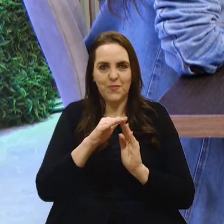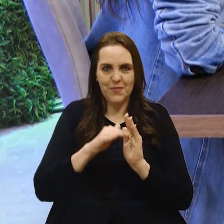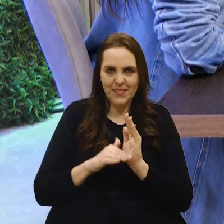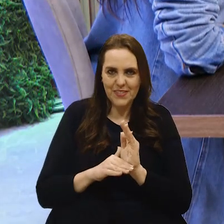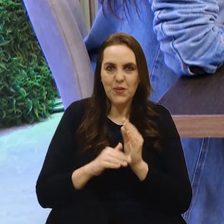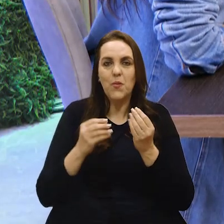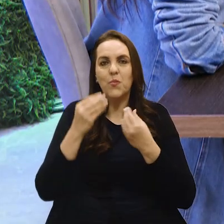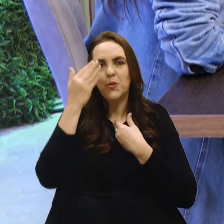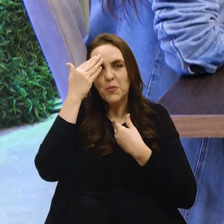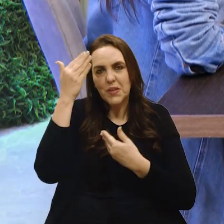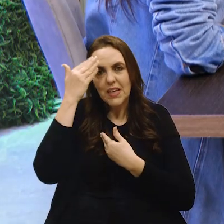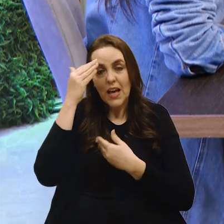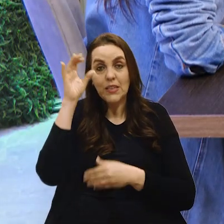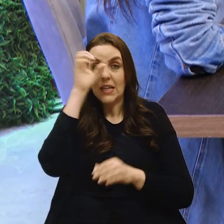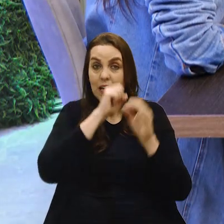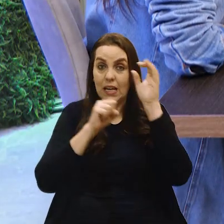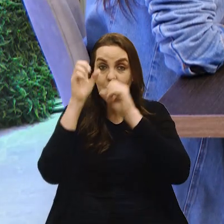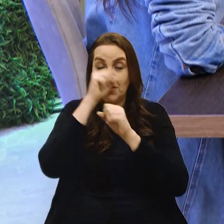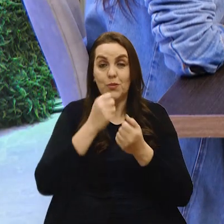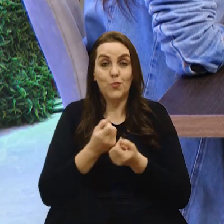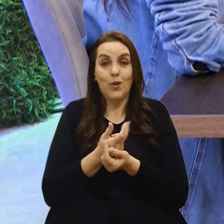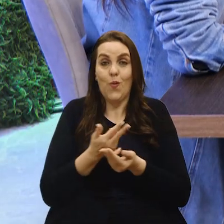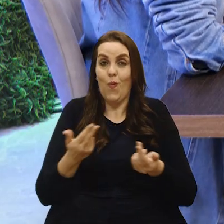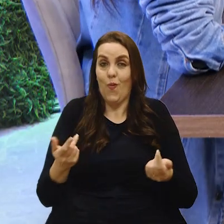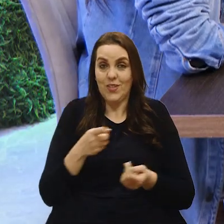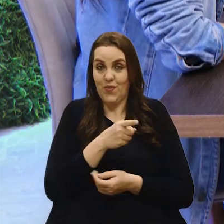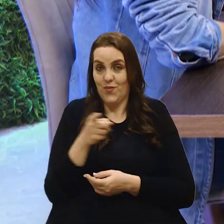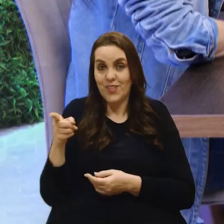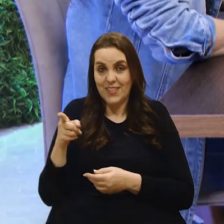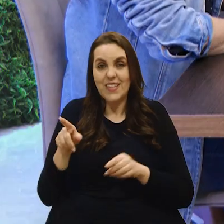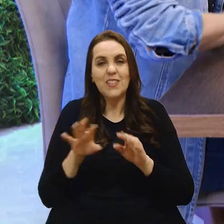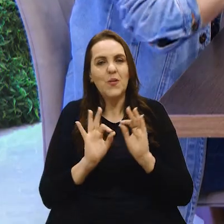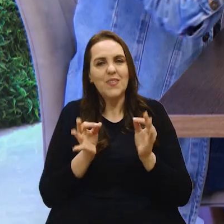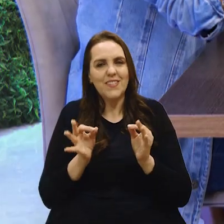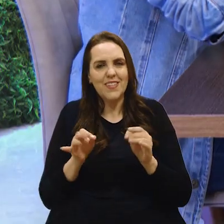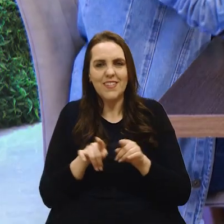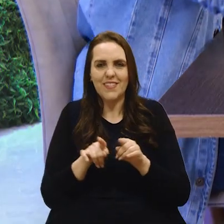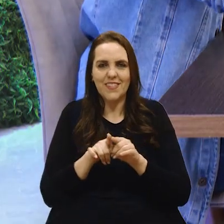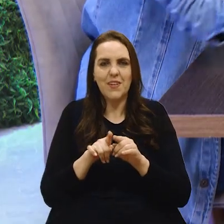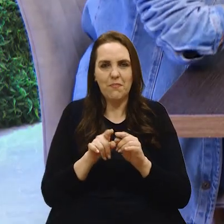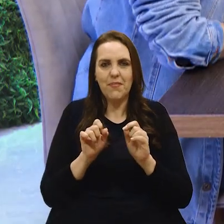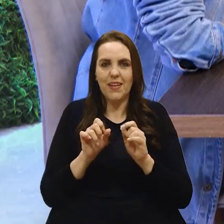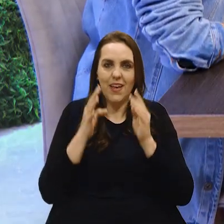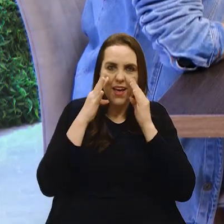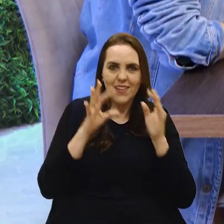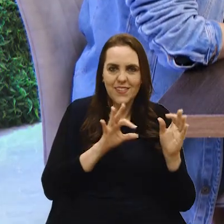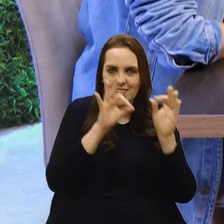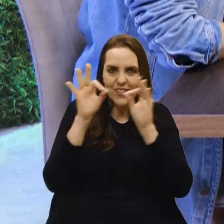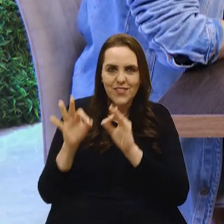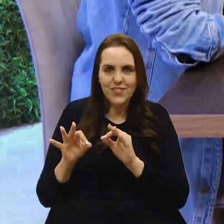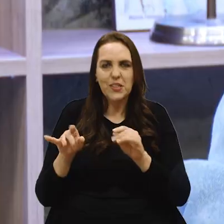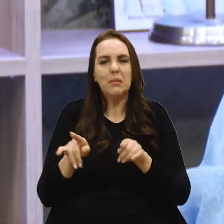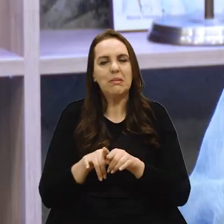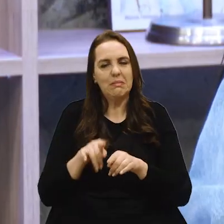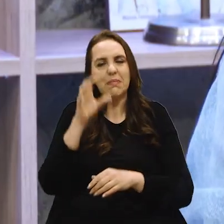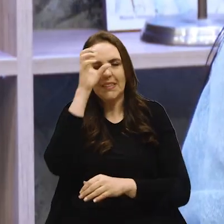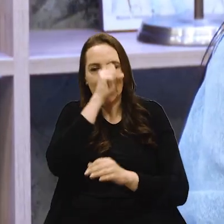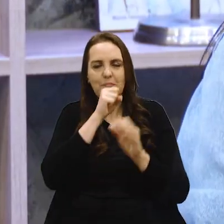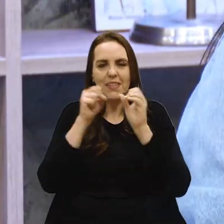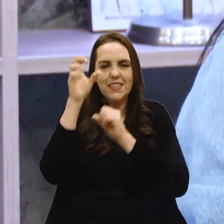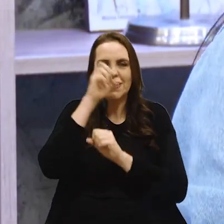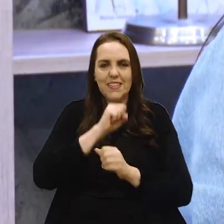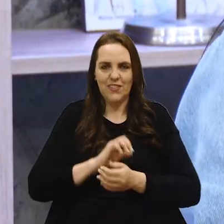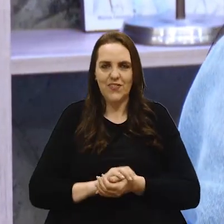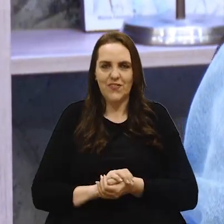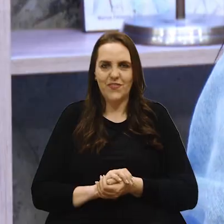programa. Muito obrigada. Aprendi um monte com vocês. Tenho certeza que o nosso público que está aí nos assistindo, com certeza